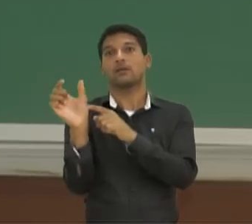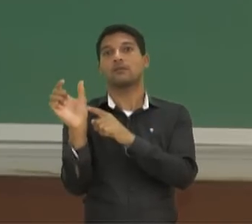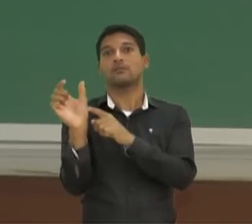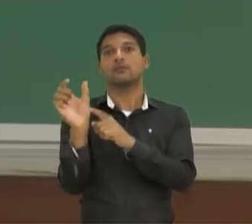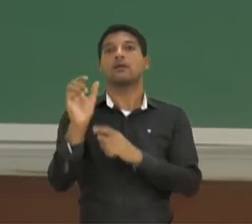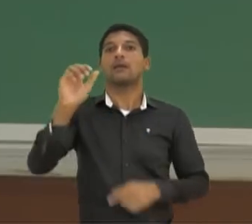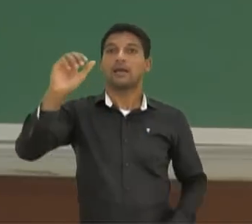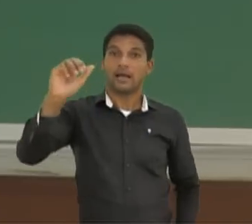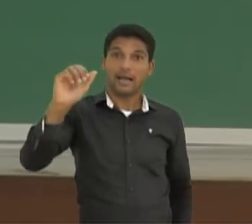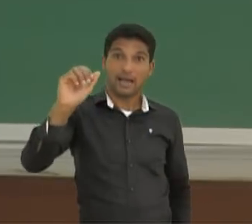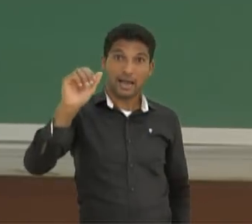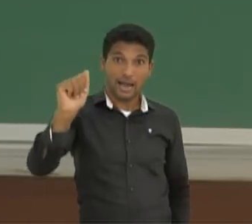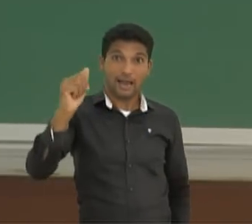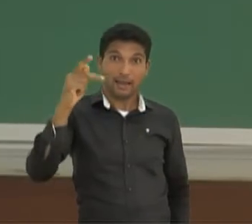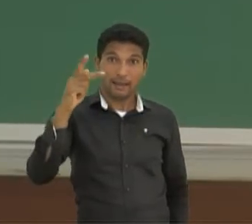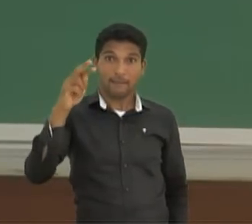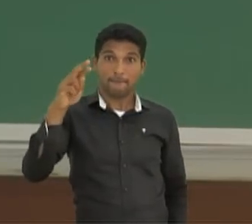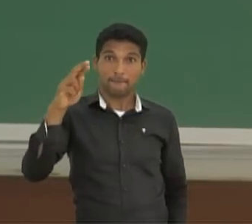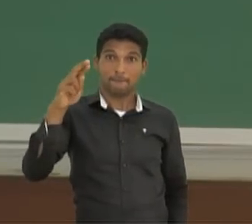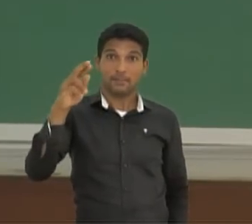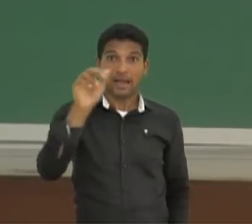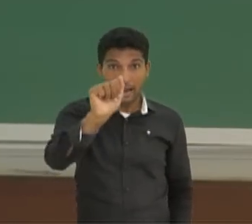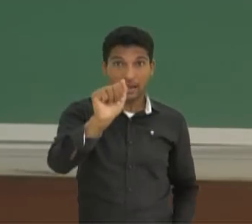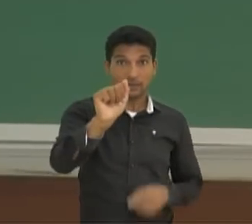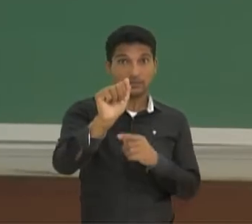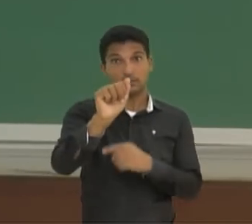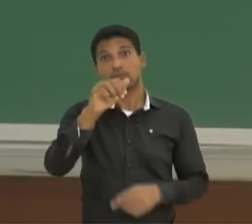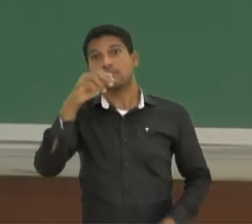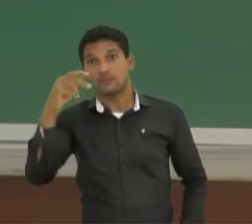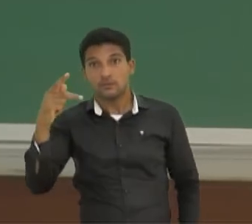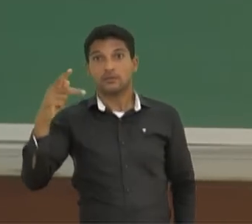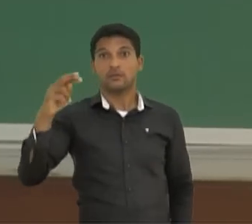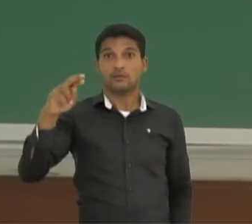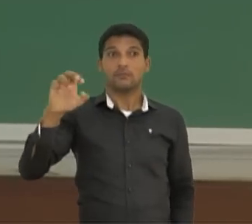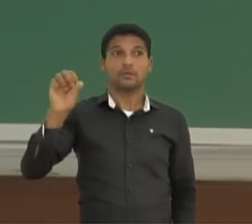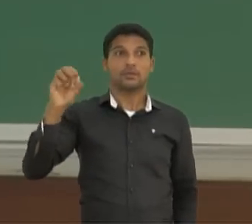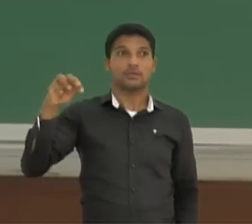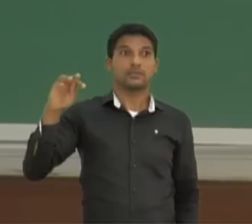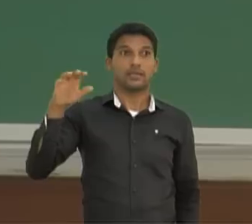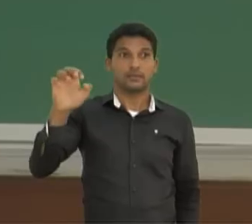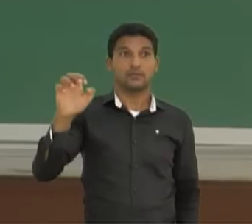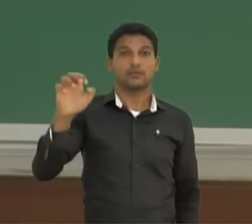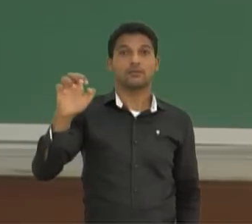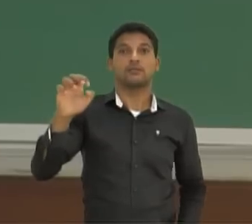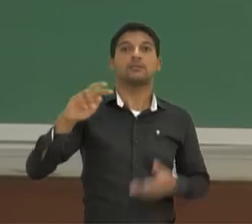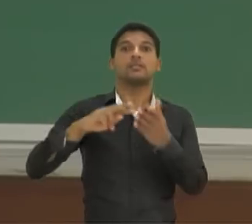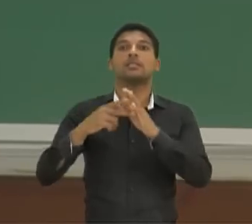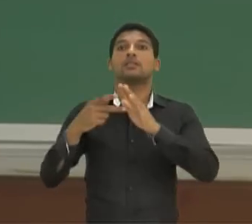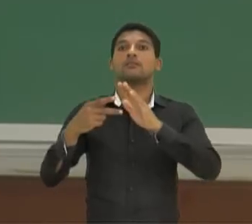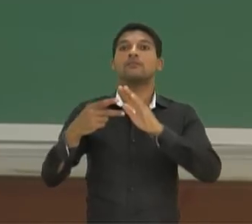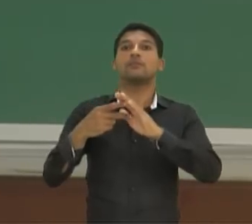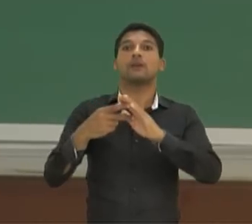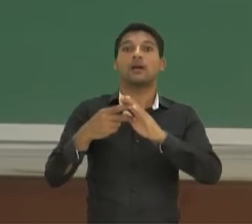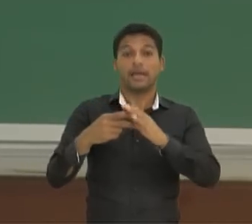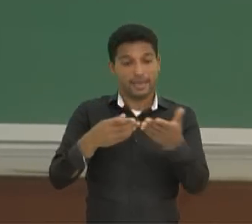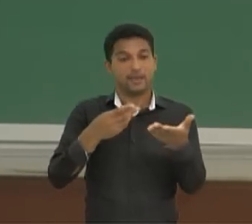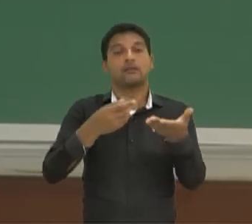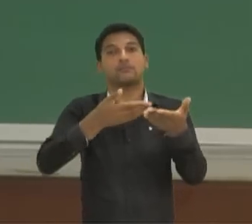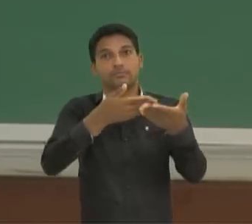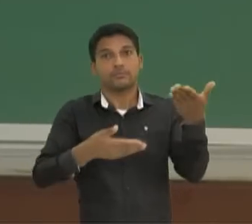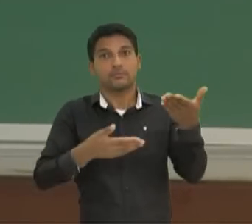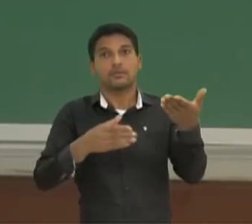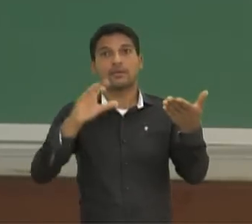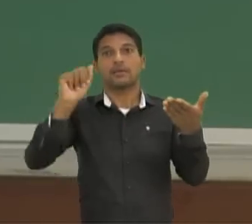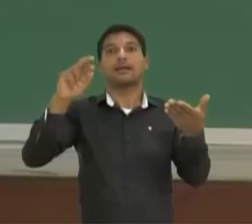carta. Né? Ele está se referindo à palavra carta, porém, a pessoa que escreveu, o reclamante, não quis colocar novamente aqui a palavra